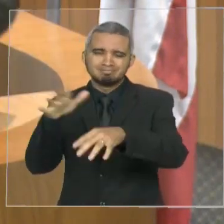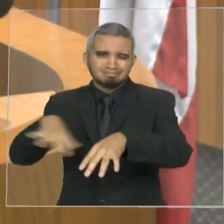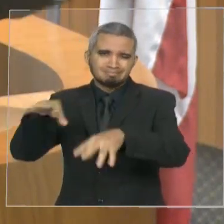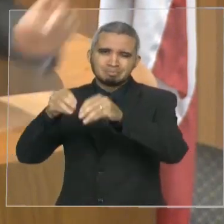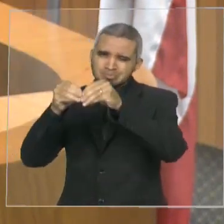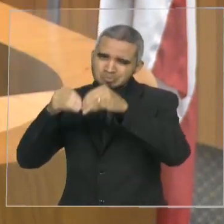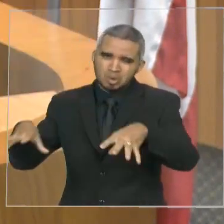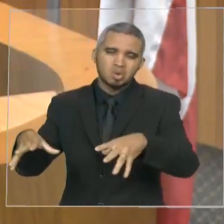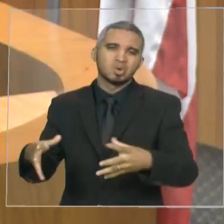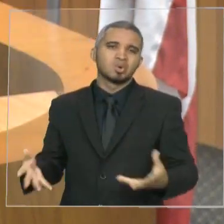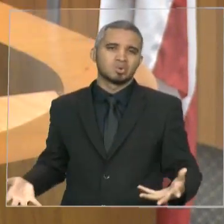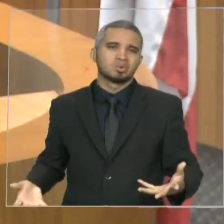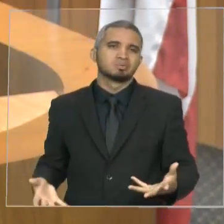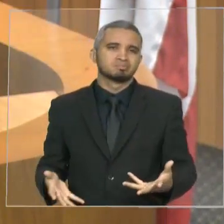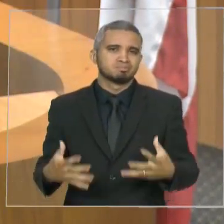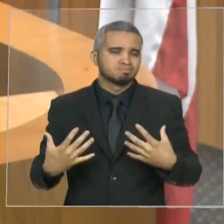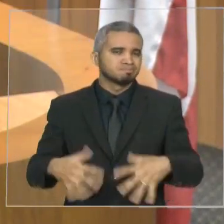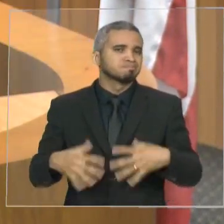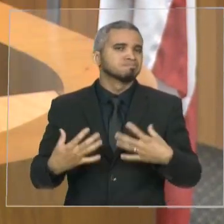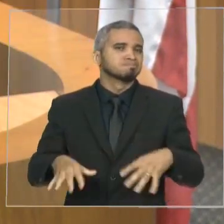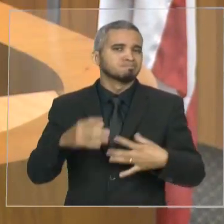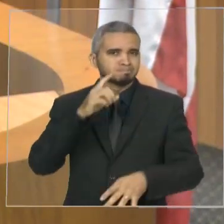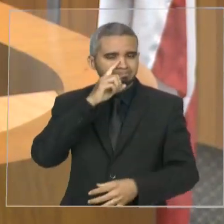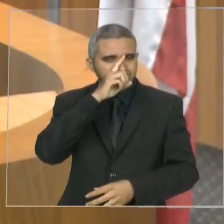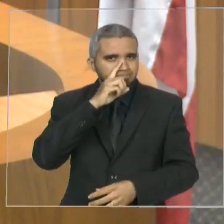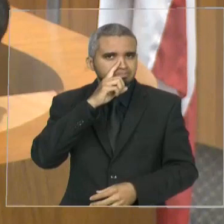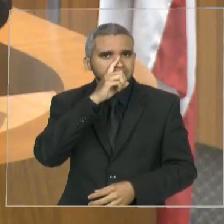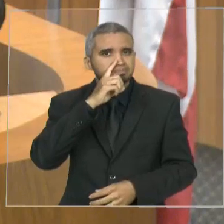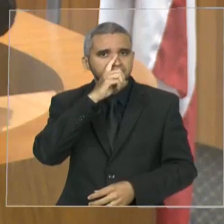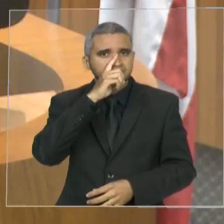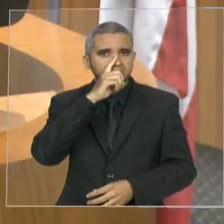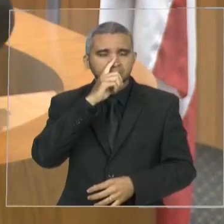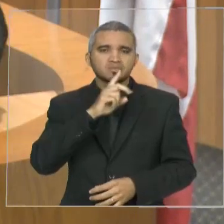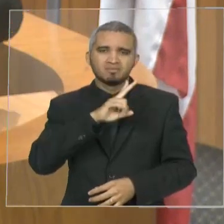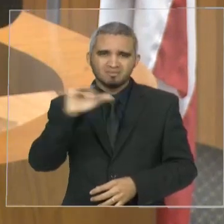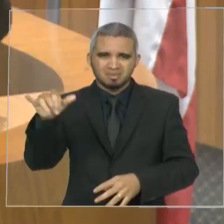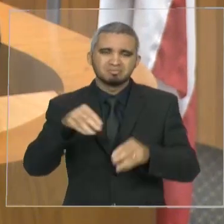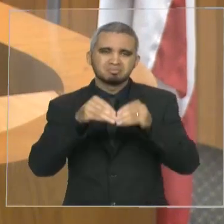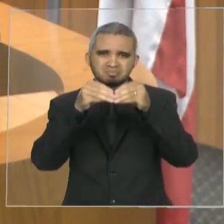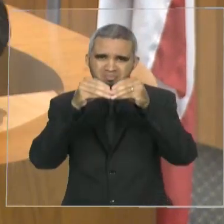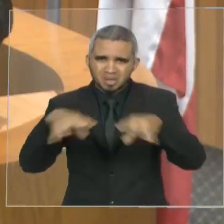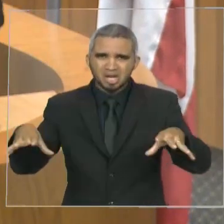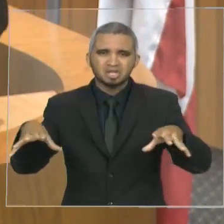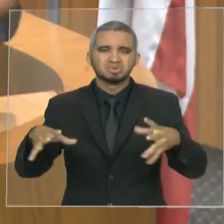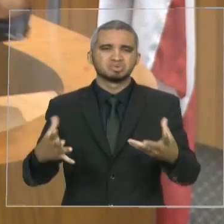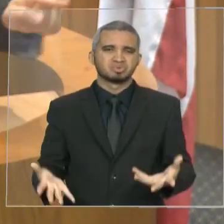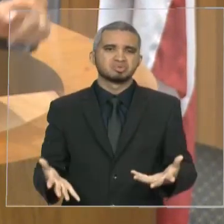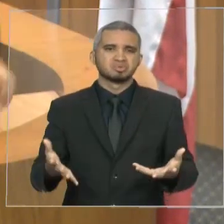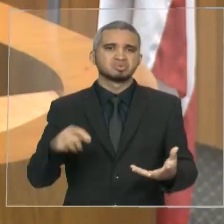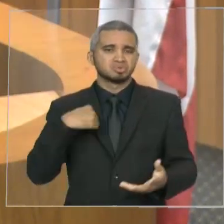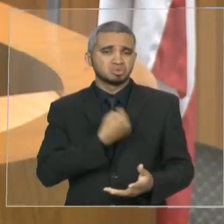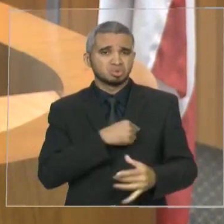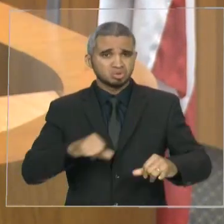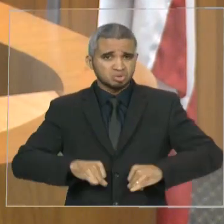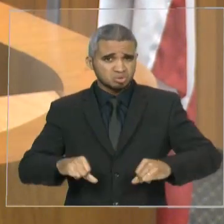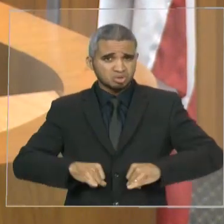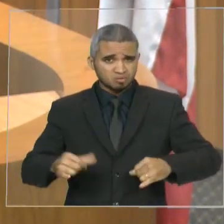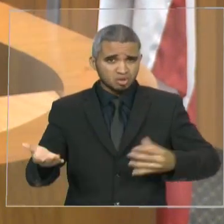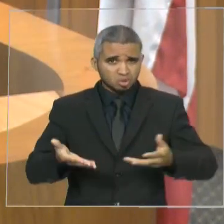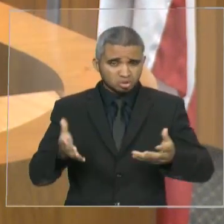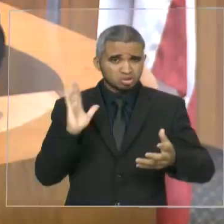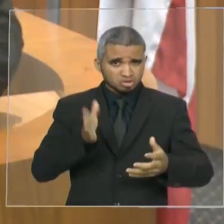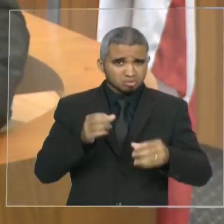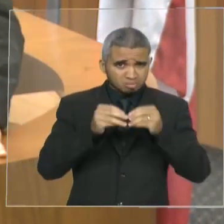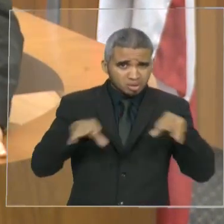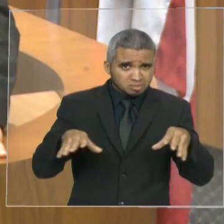forma assustadora, que poderá trazer um prejuízo muito maior do que nós estamos sofrendo até hoje. Então, senhor